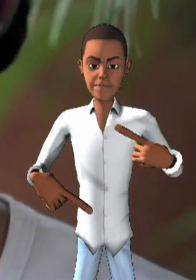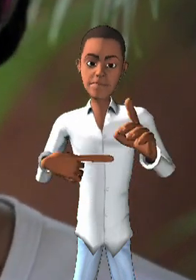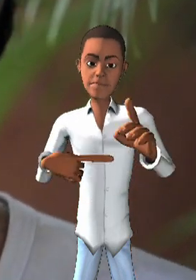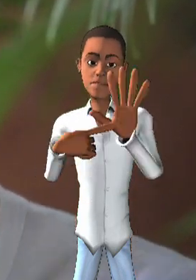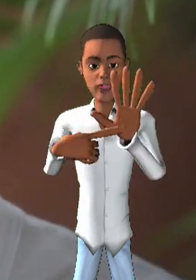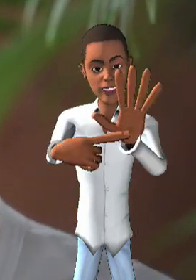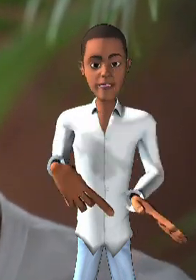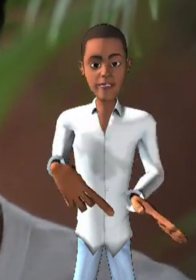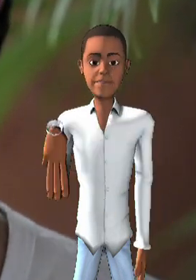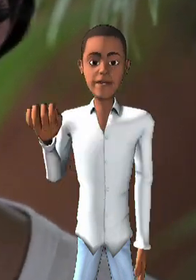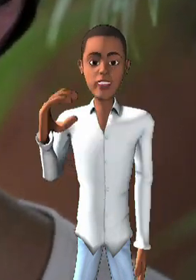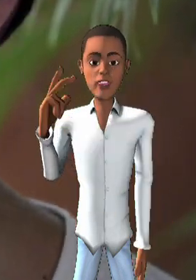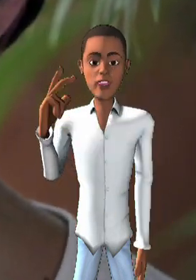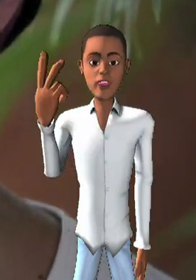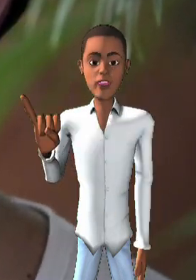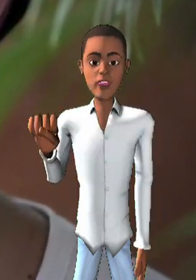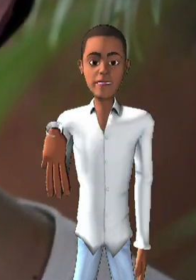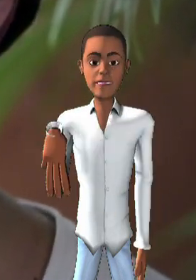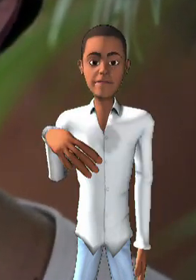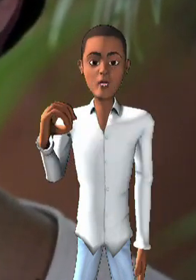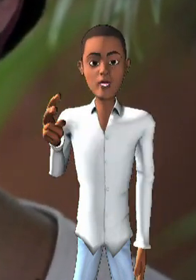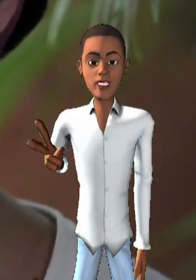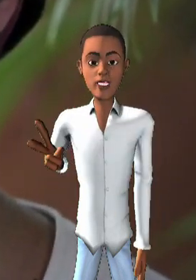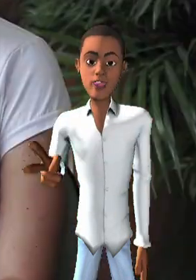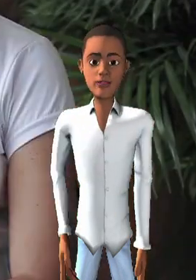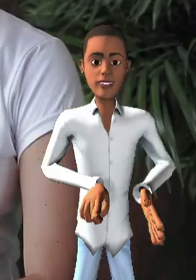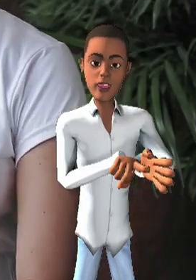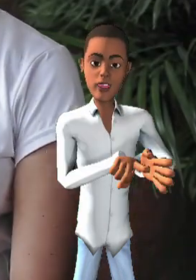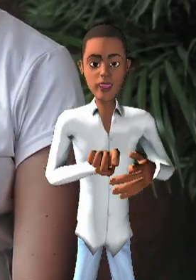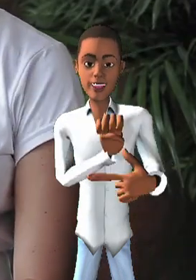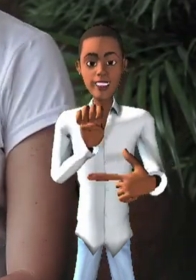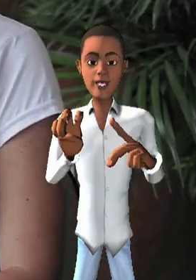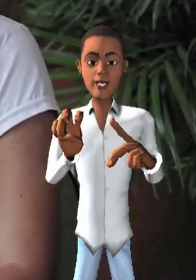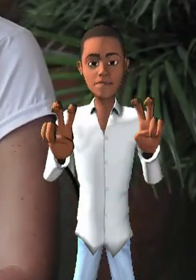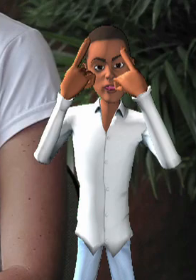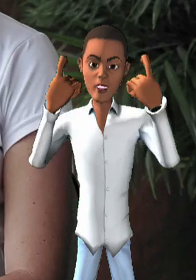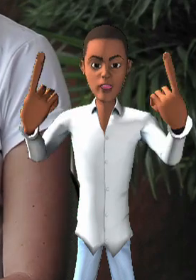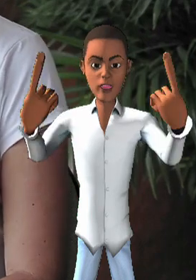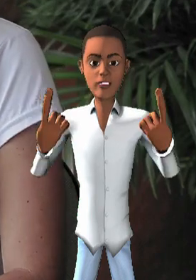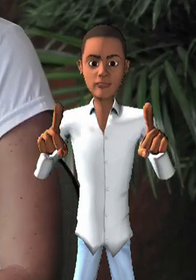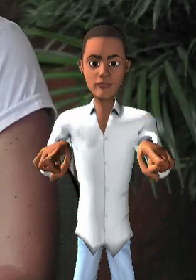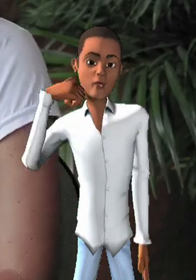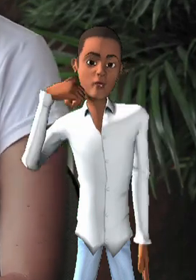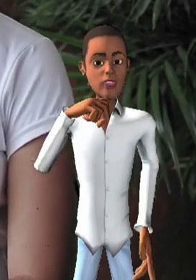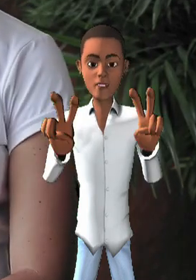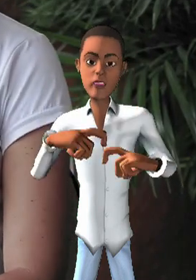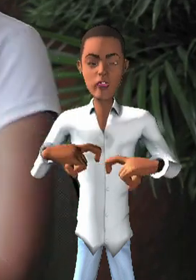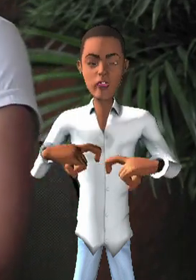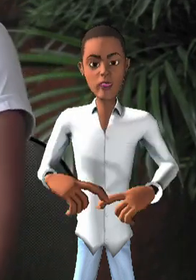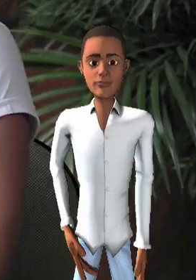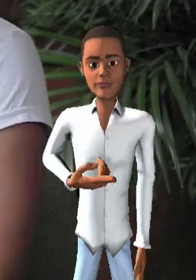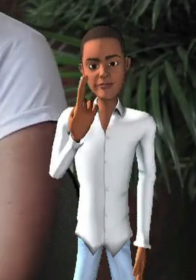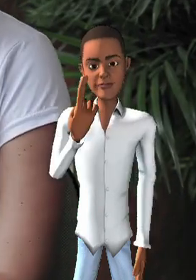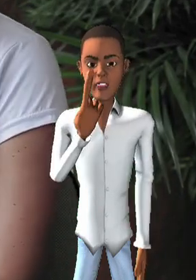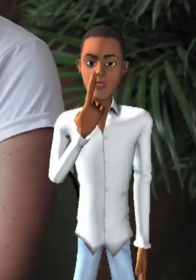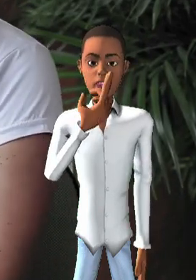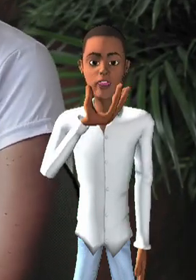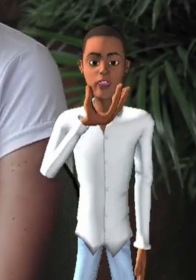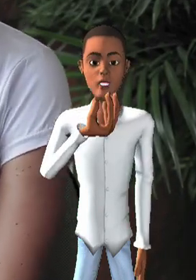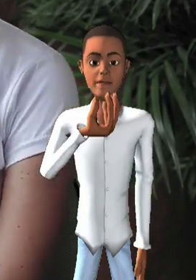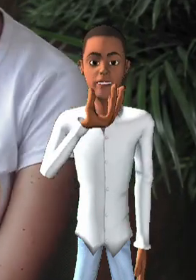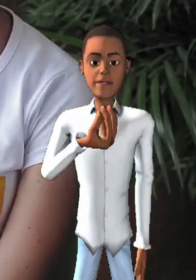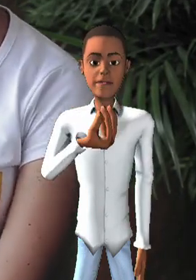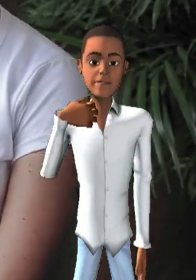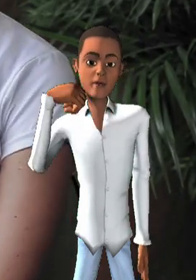essa discussão, mostrar como ainda esse machismo está presente. Vamos olhar aqui as estatísticas da violência contra a mulher, dos estupros, vamos olhar aqui